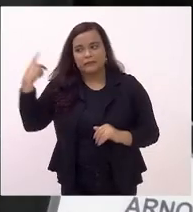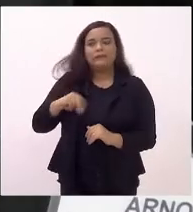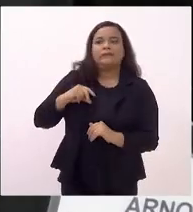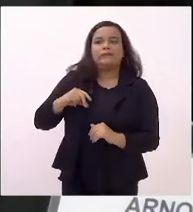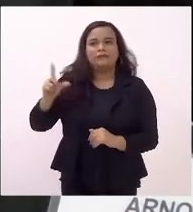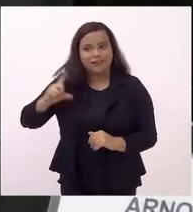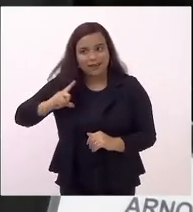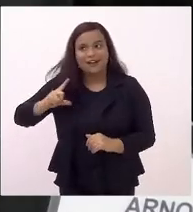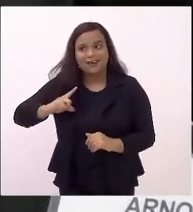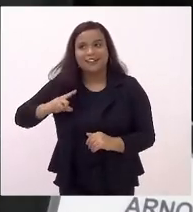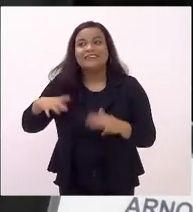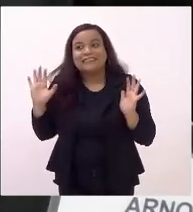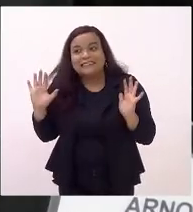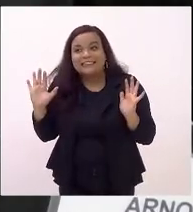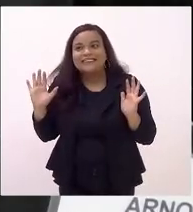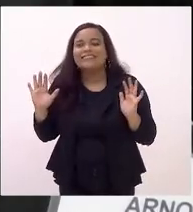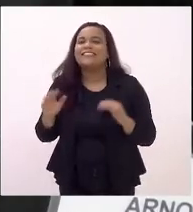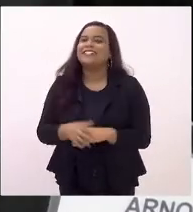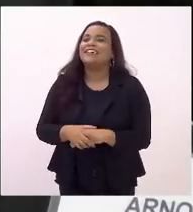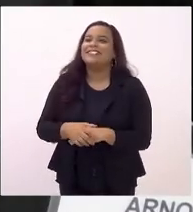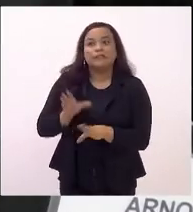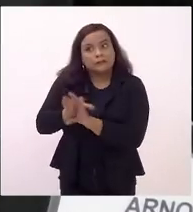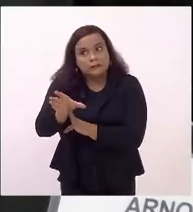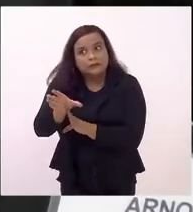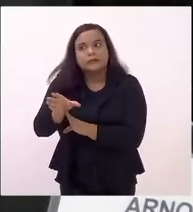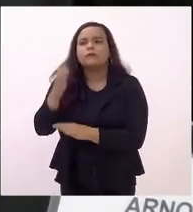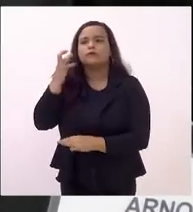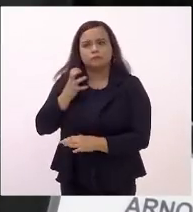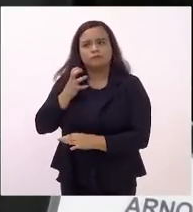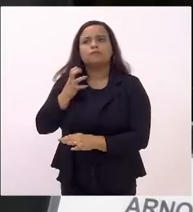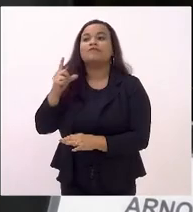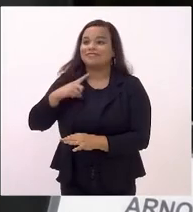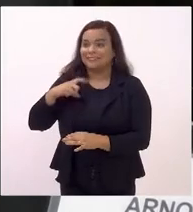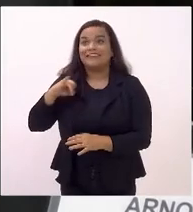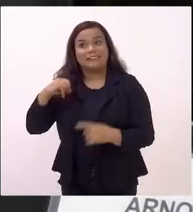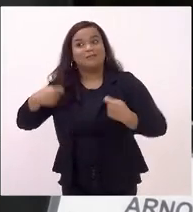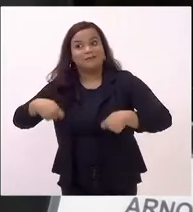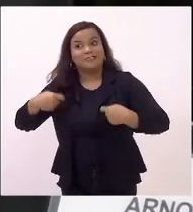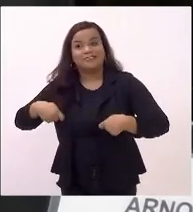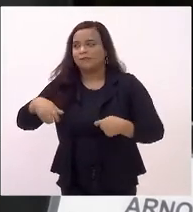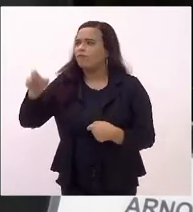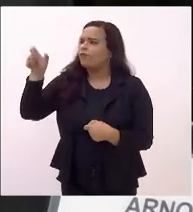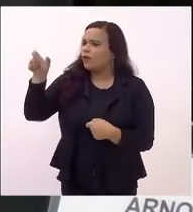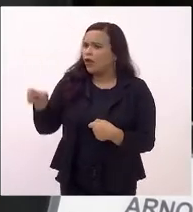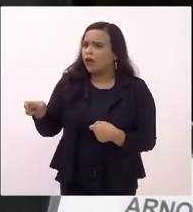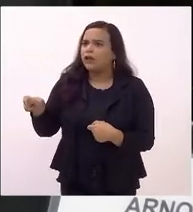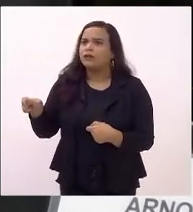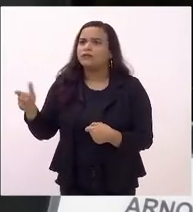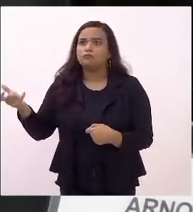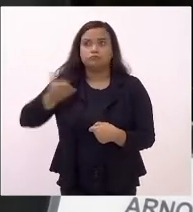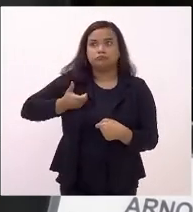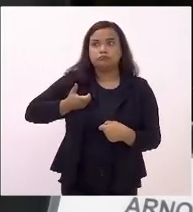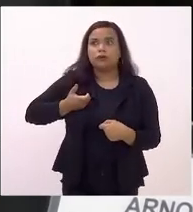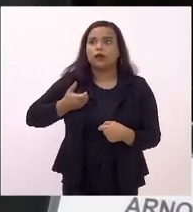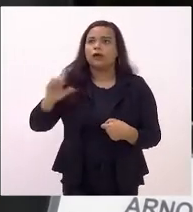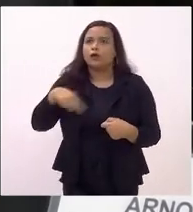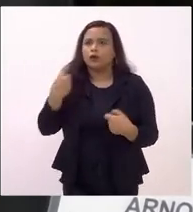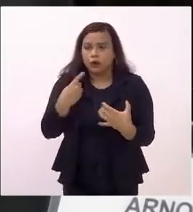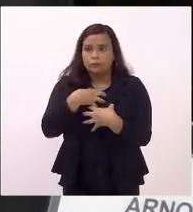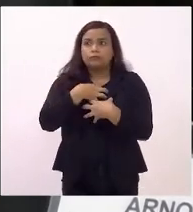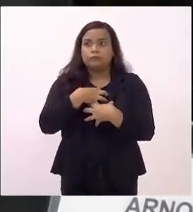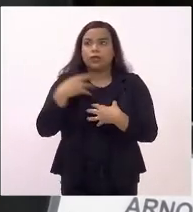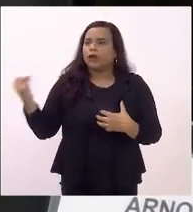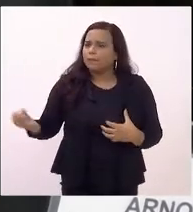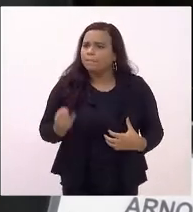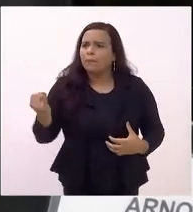fazendo com que a gente se sinta, ao mesmo tempo, importante,